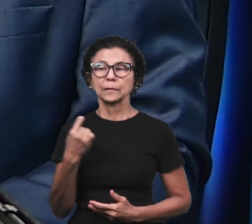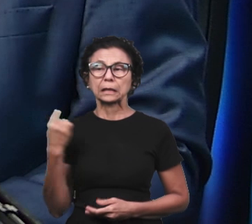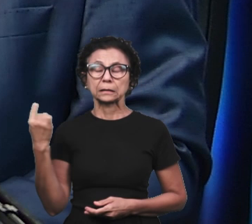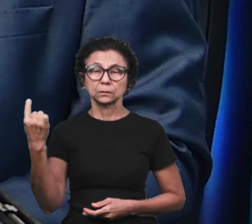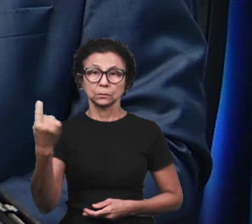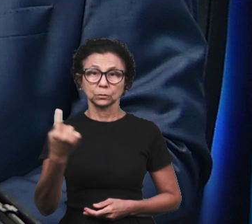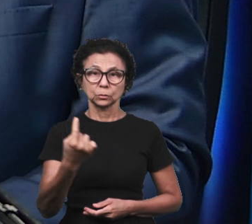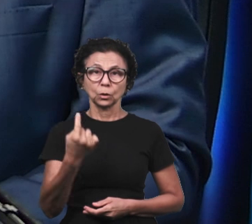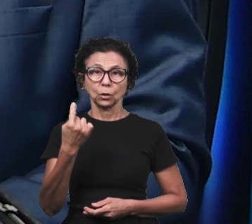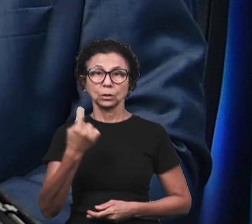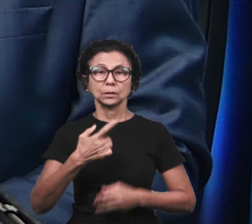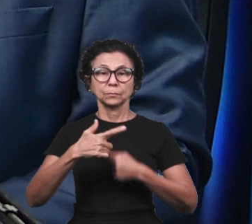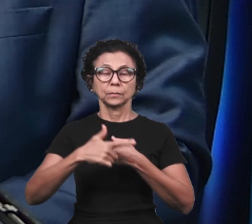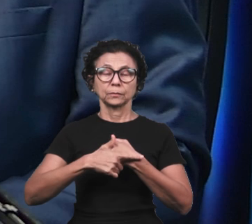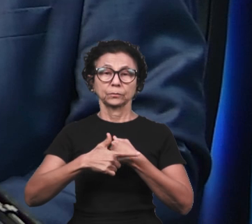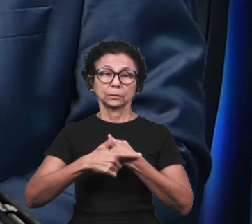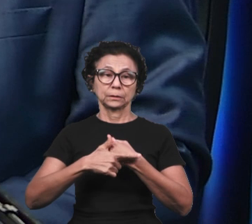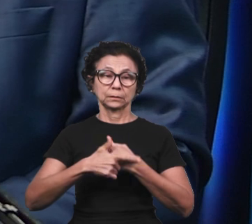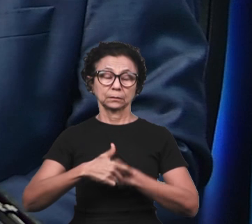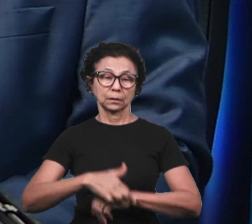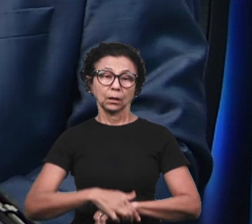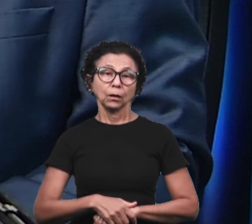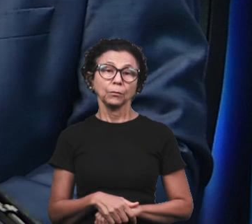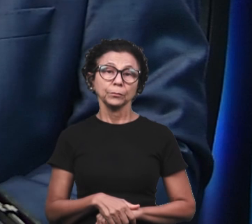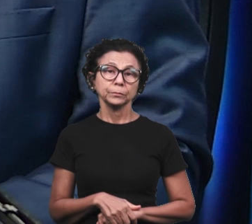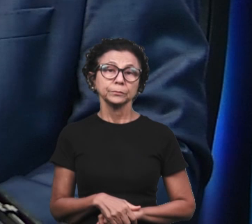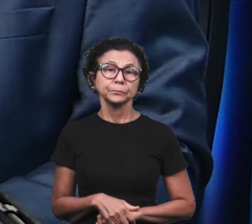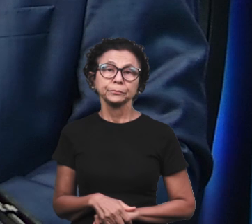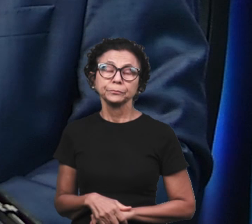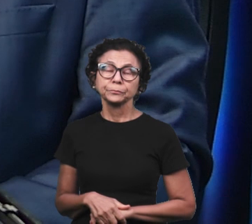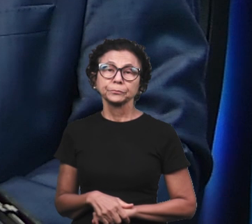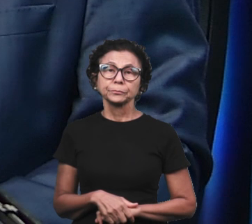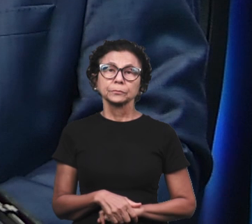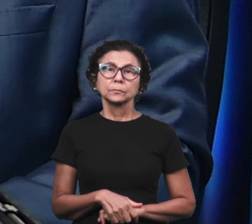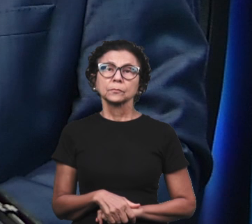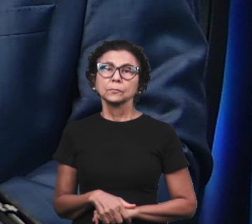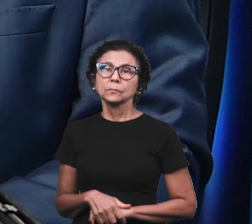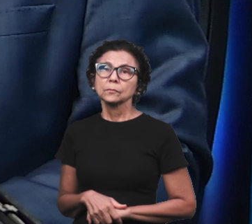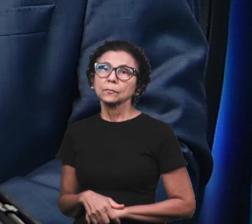da mensagem do profeta, ou seja, do Espírito Santo.